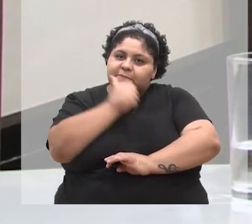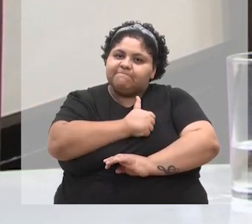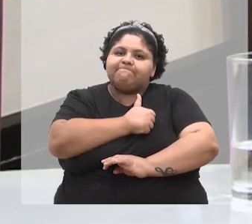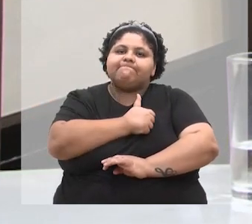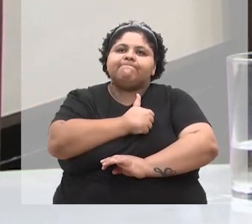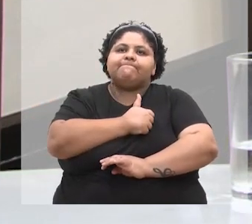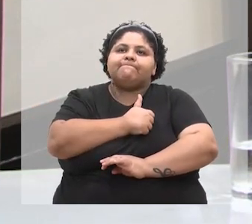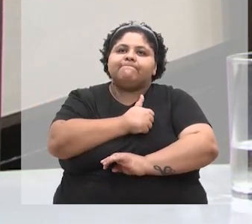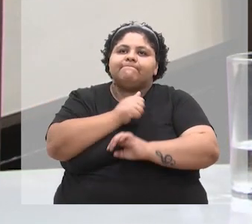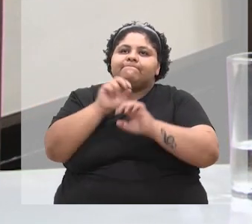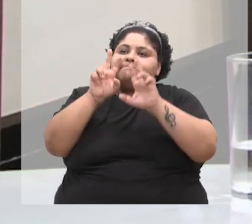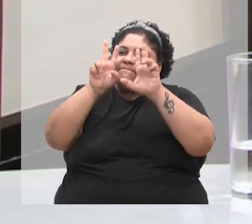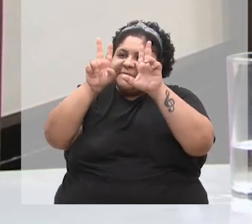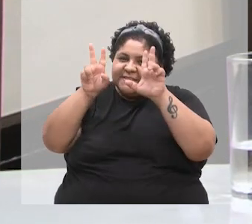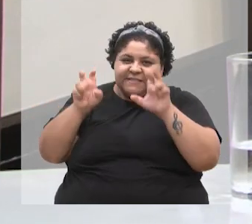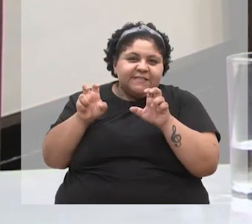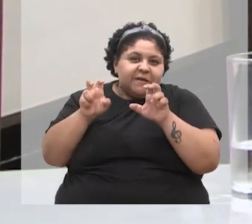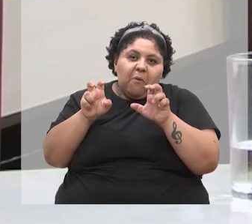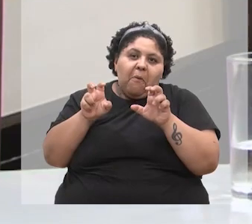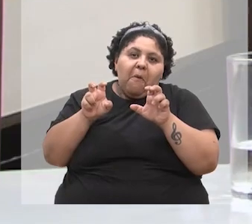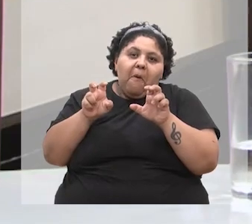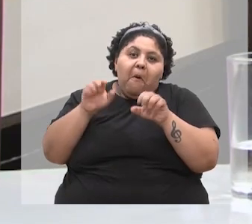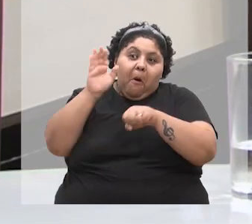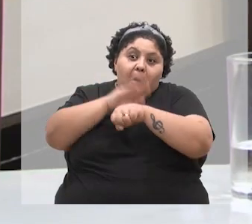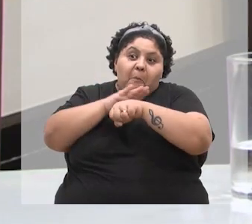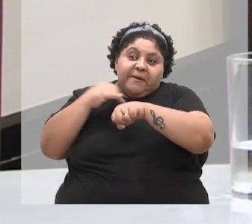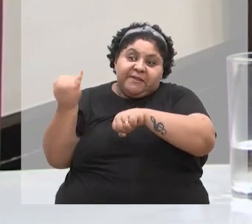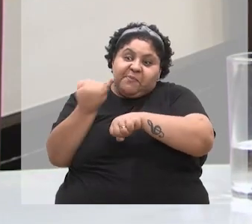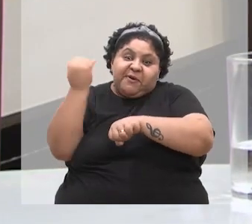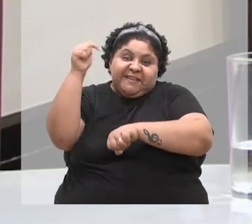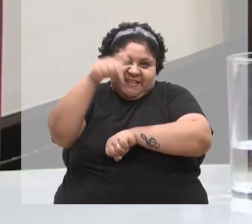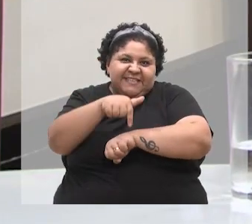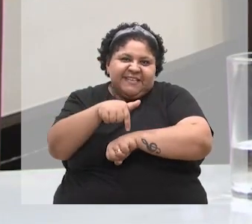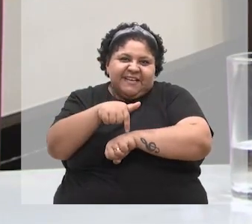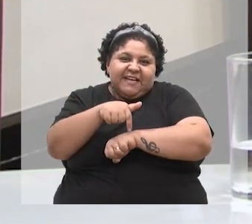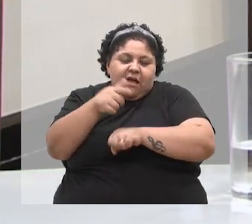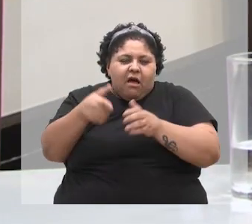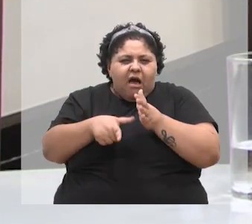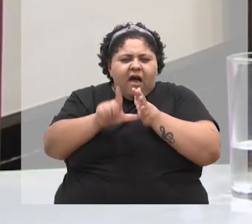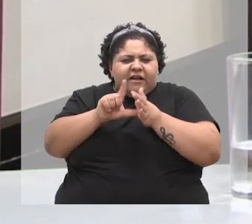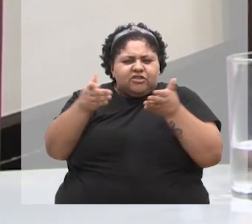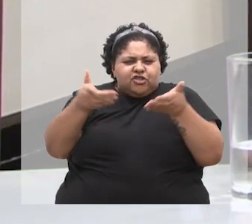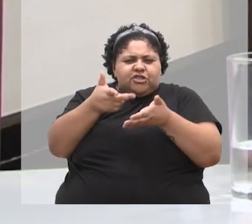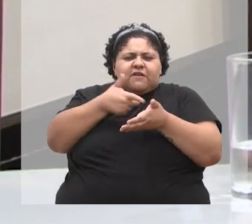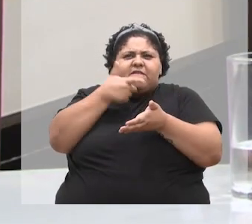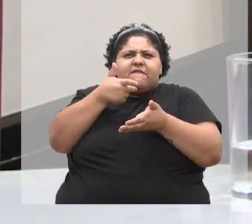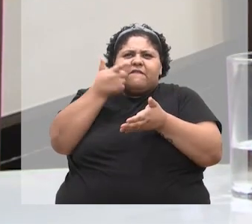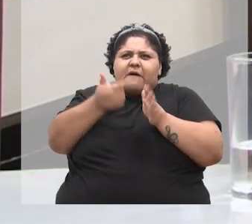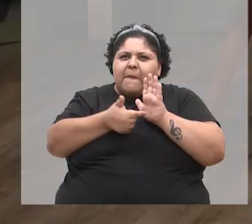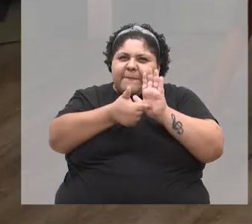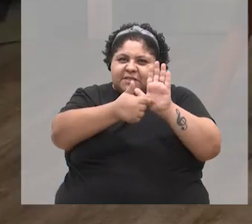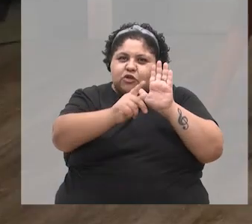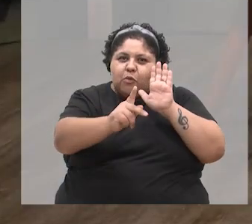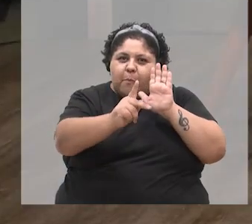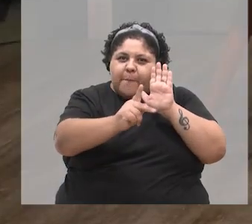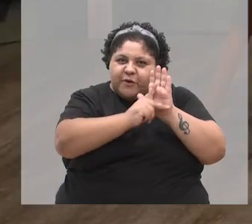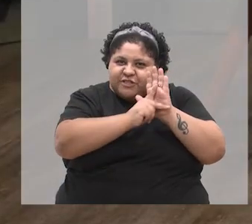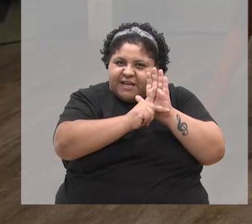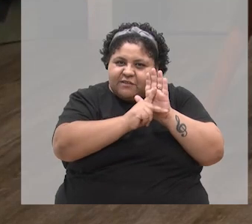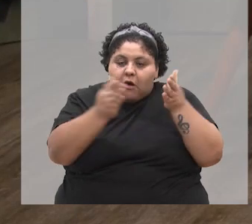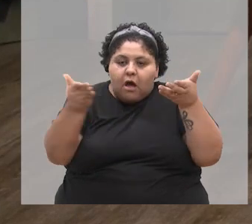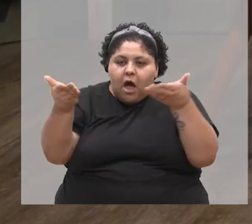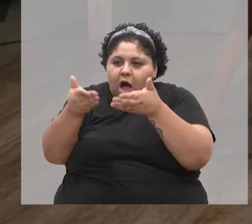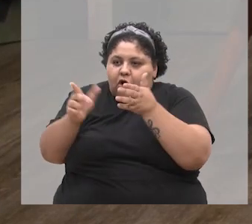as Mulheres e essa é uma graça do programa, vereadora Tati. A senhora veio aqui há uns anos dizer que estava apresentando um